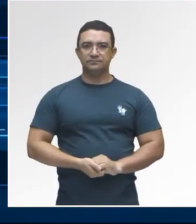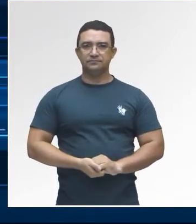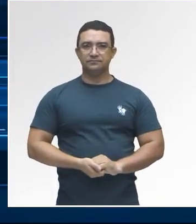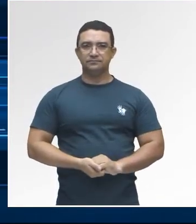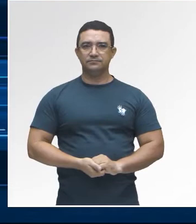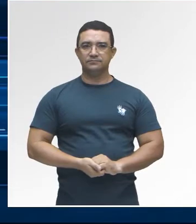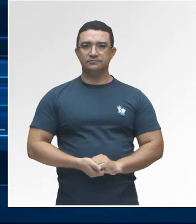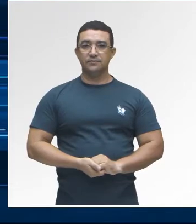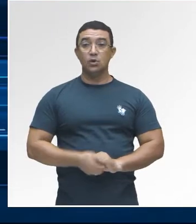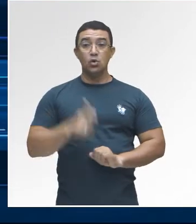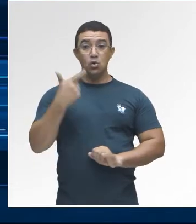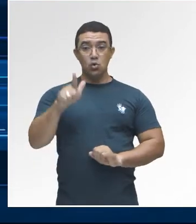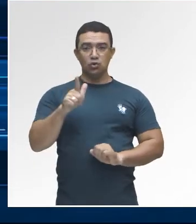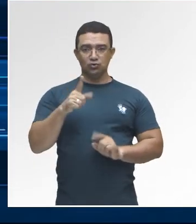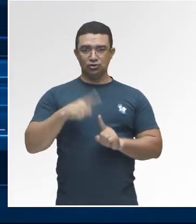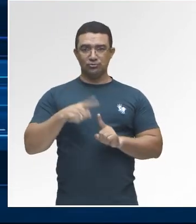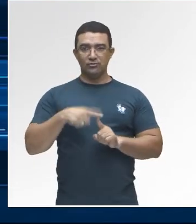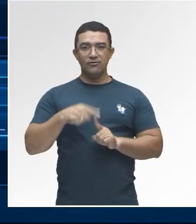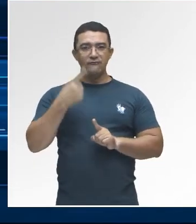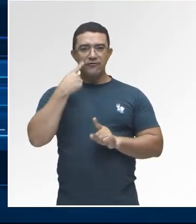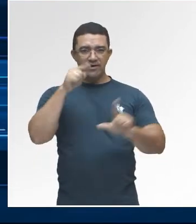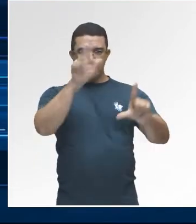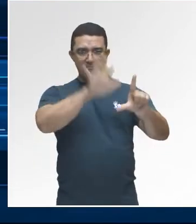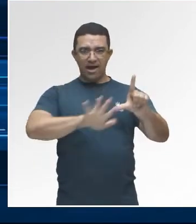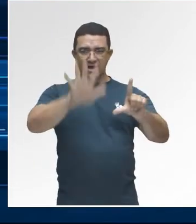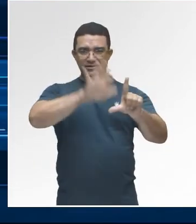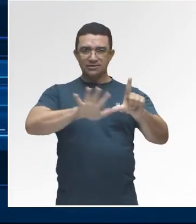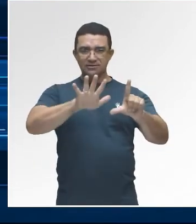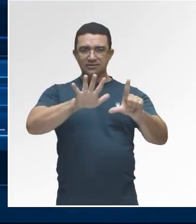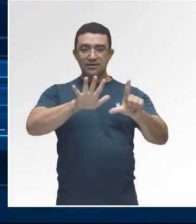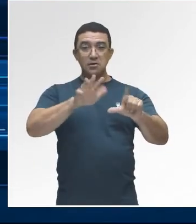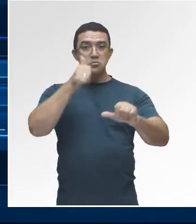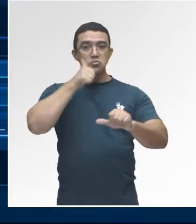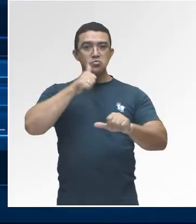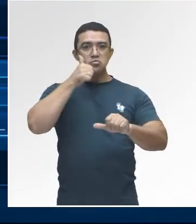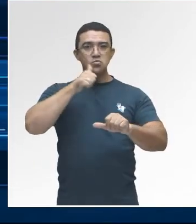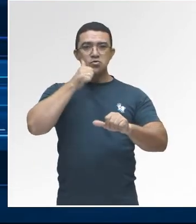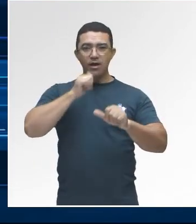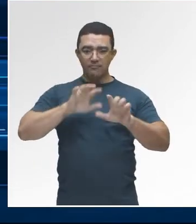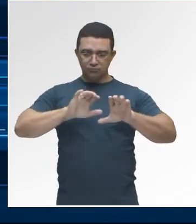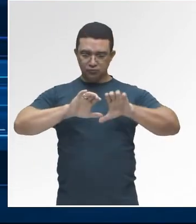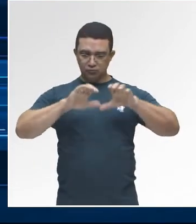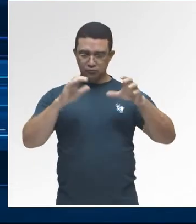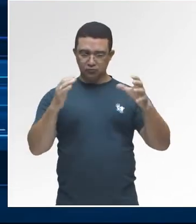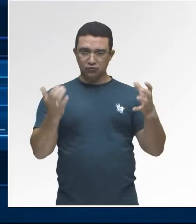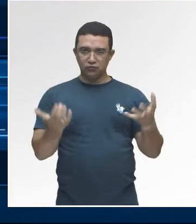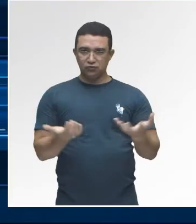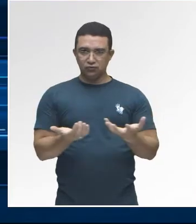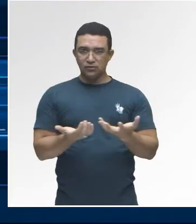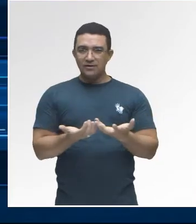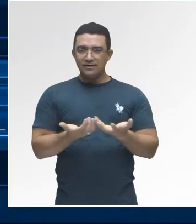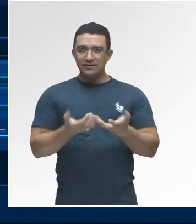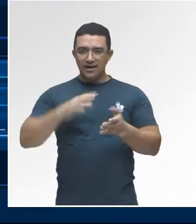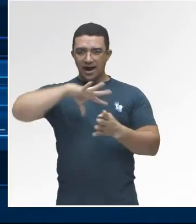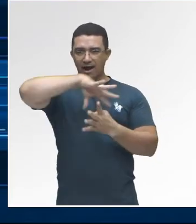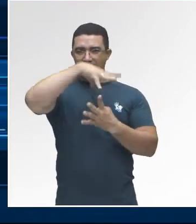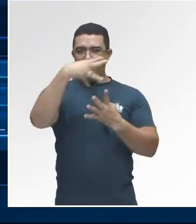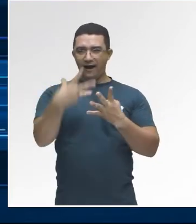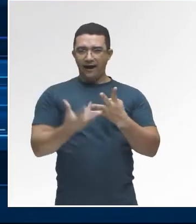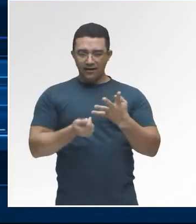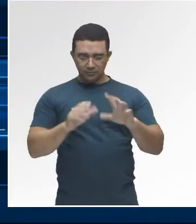mais uma outra aqui. Olha só essa imagem, gente. Aqui você tem, né, aquela cigana com a sua bola de cristal,